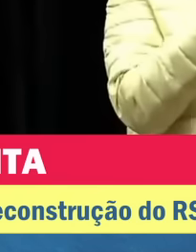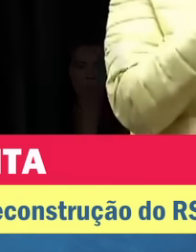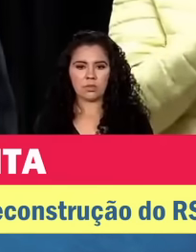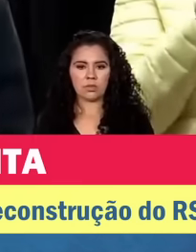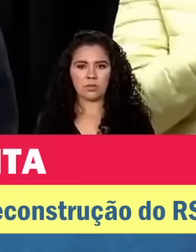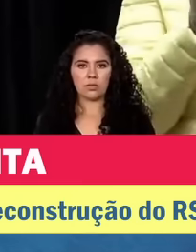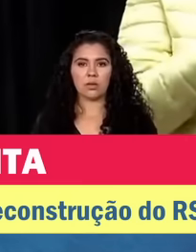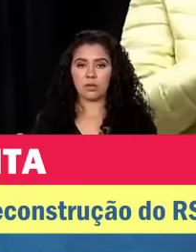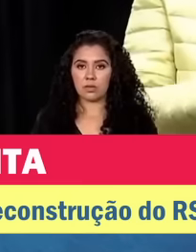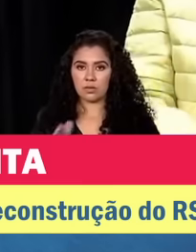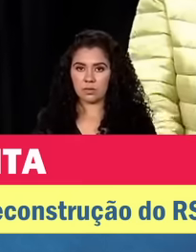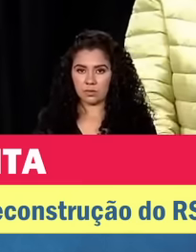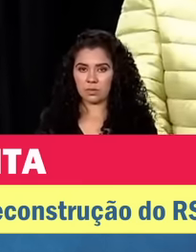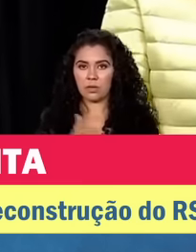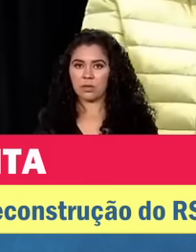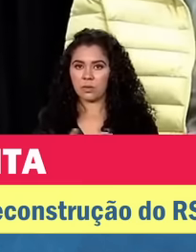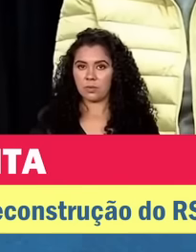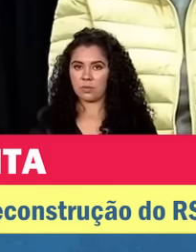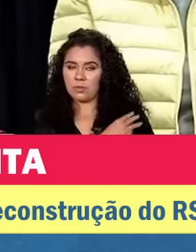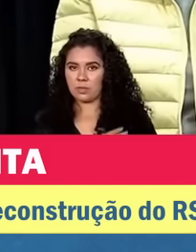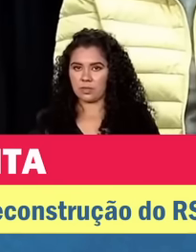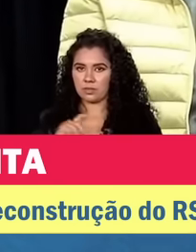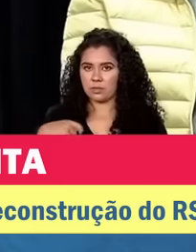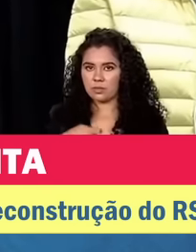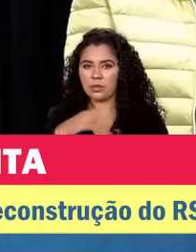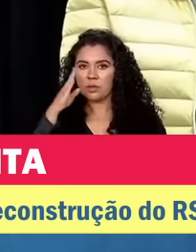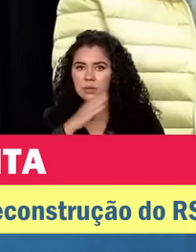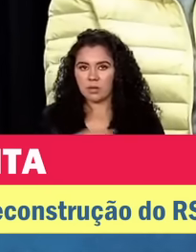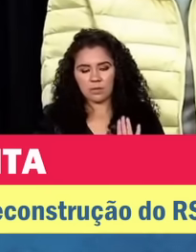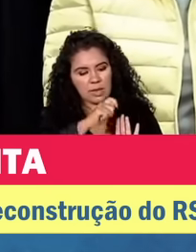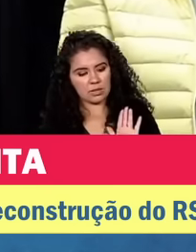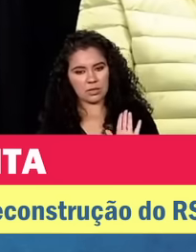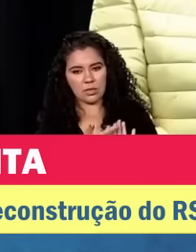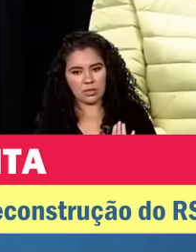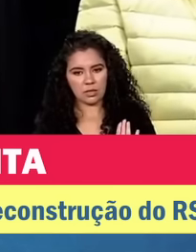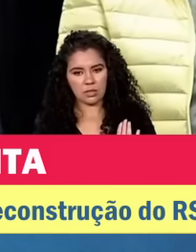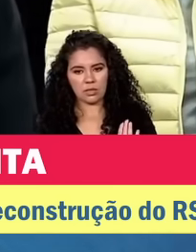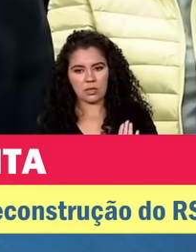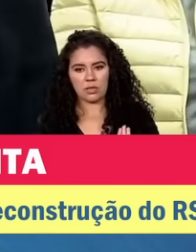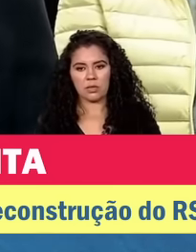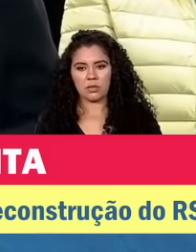Neste momento, convida-se o ministro Paulo Pimenta para assinatura do termo